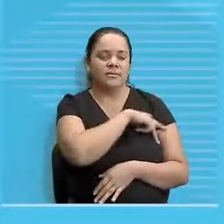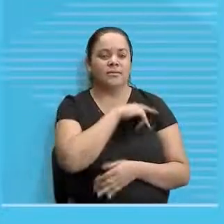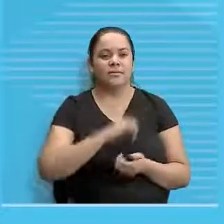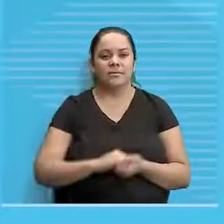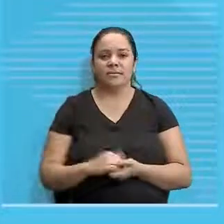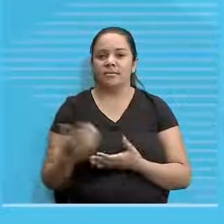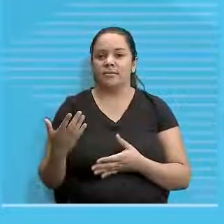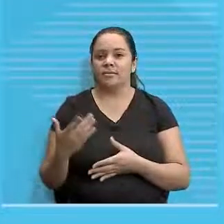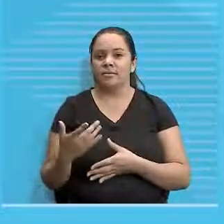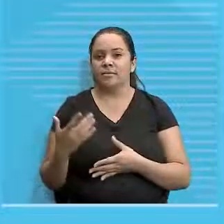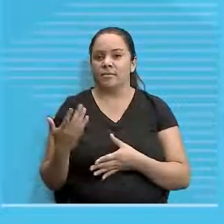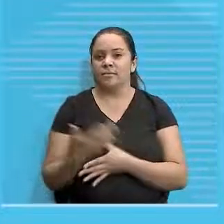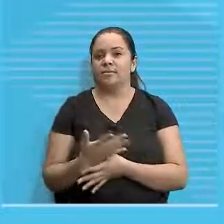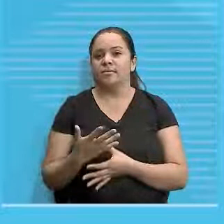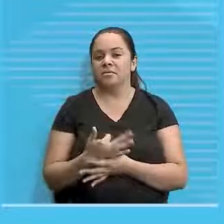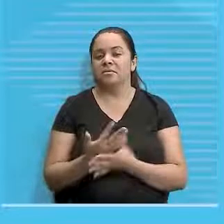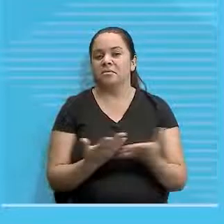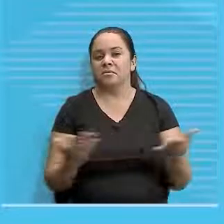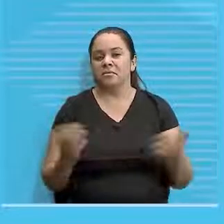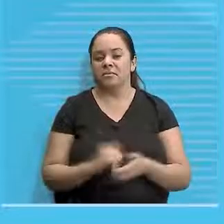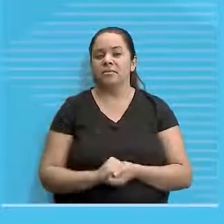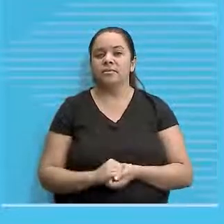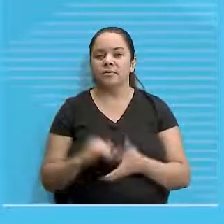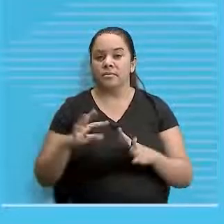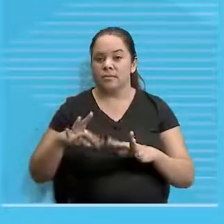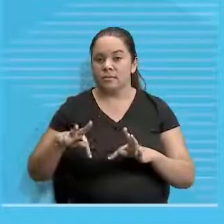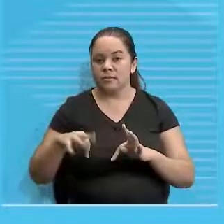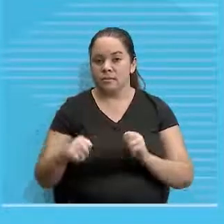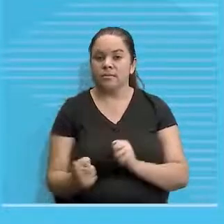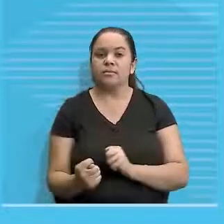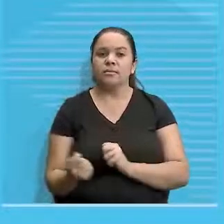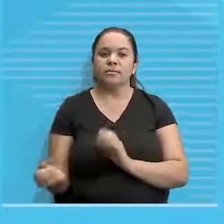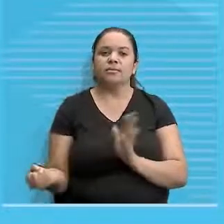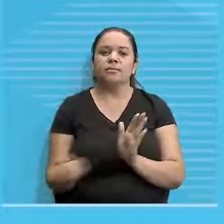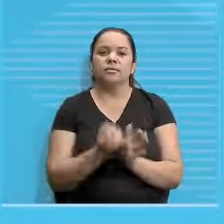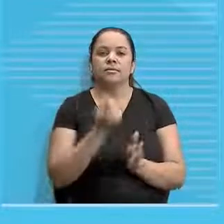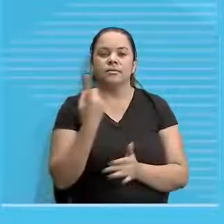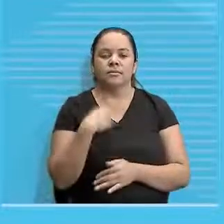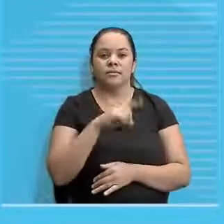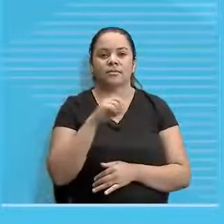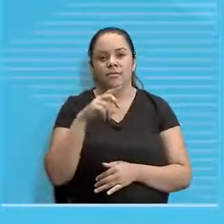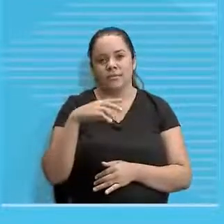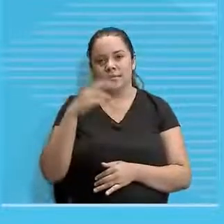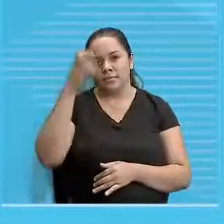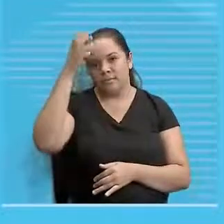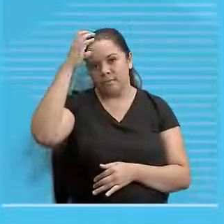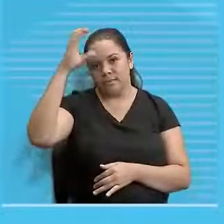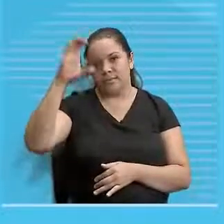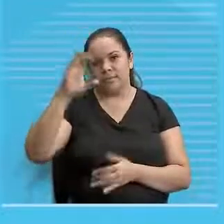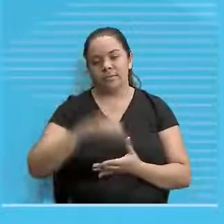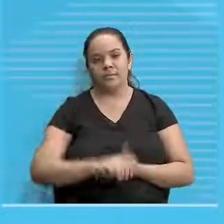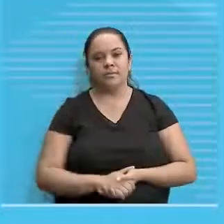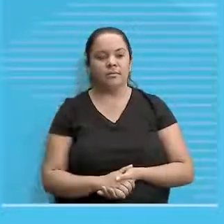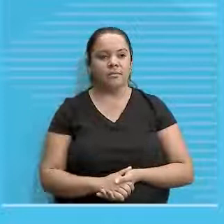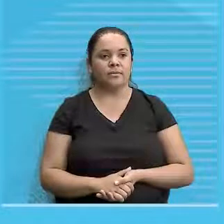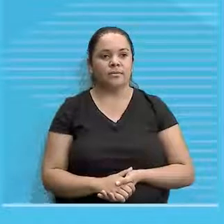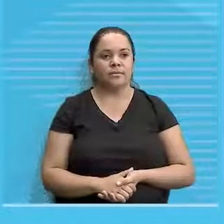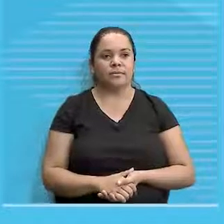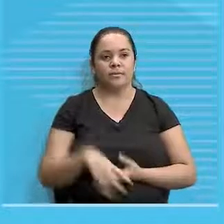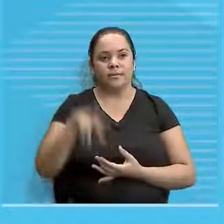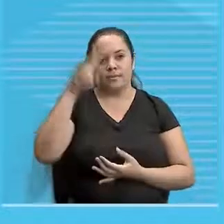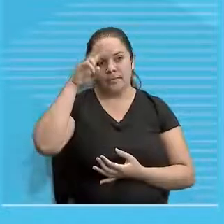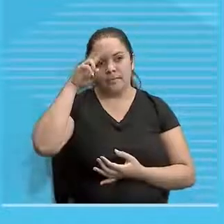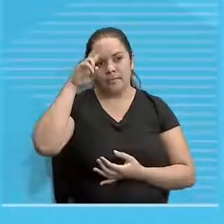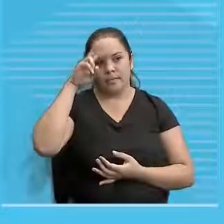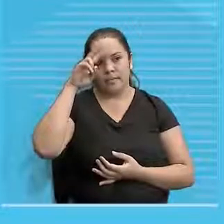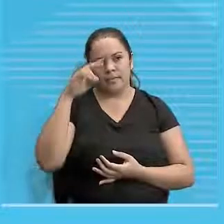vai marcando a nossa cultura, né? Eu lembro que ano passado saiu teve um artigo científico bem